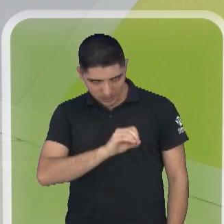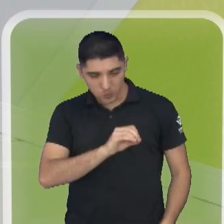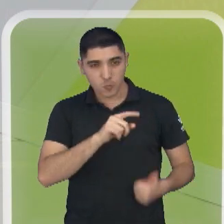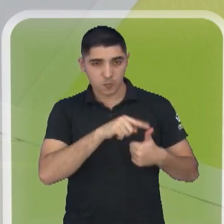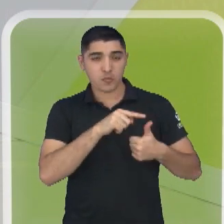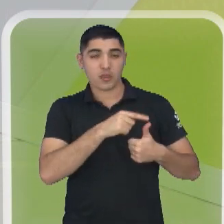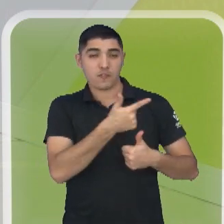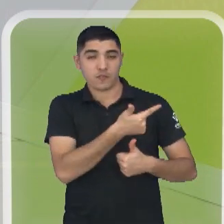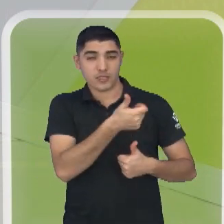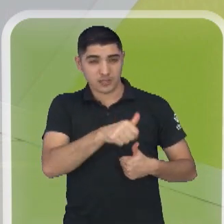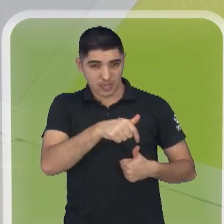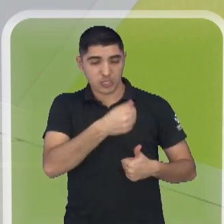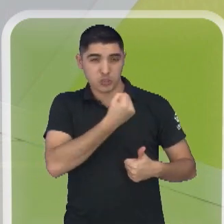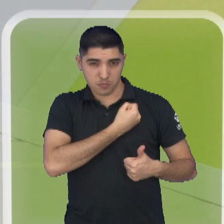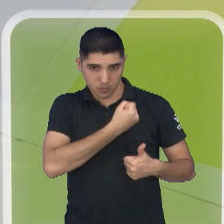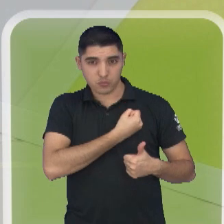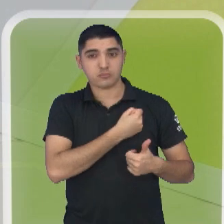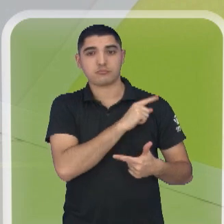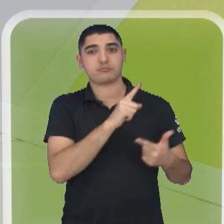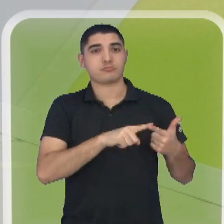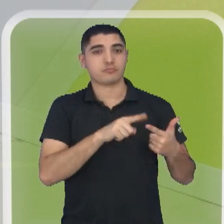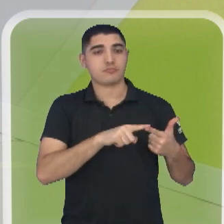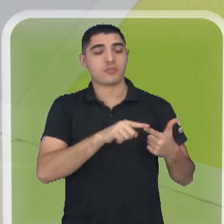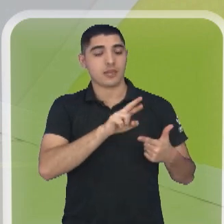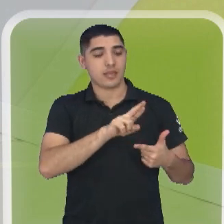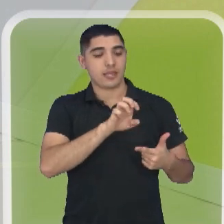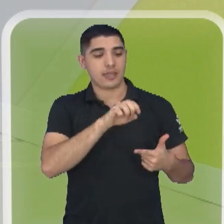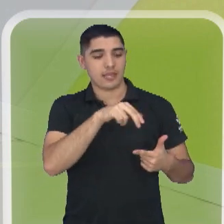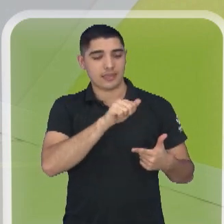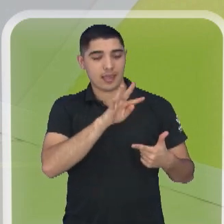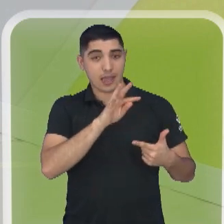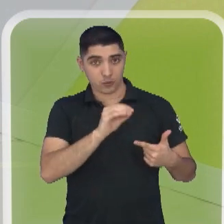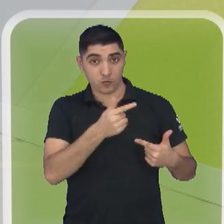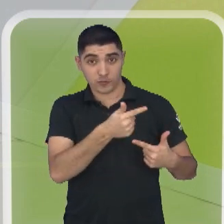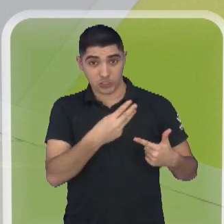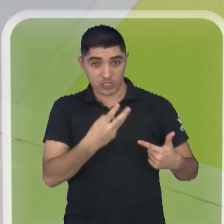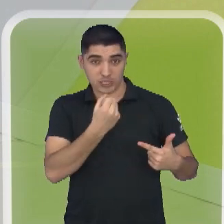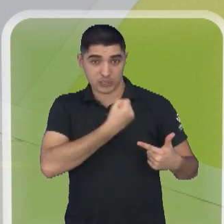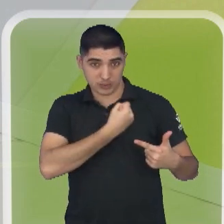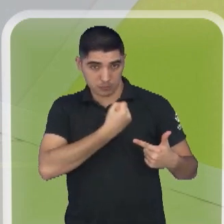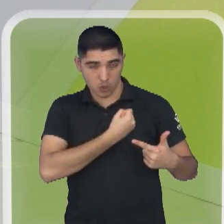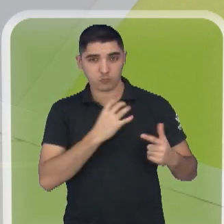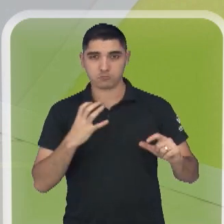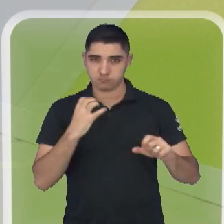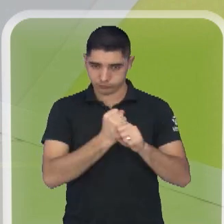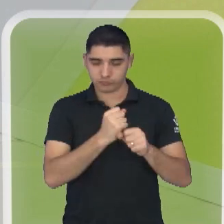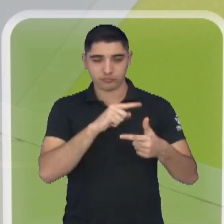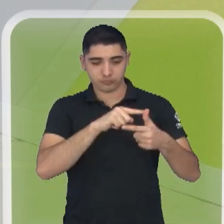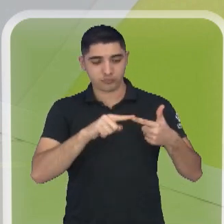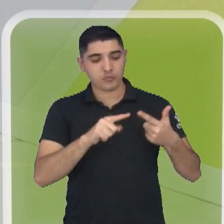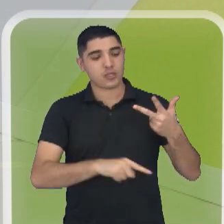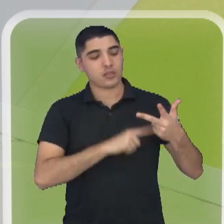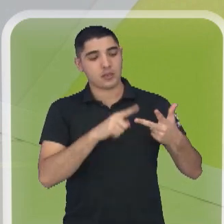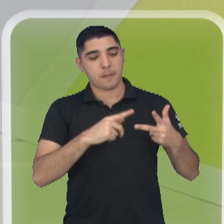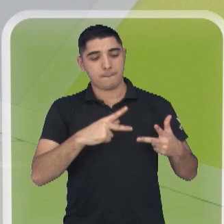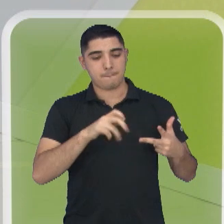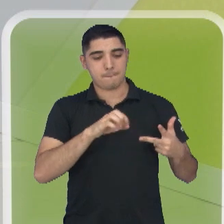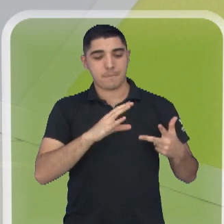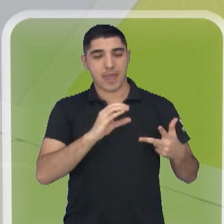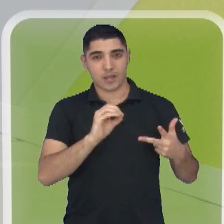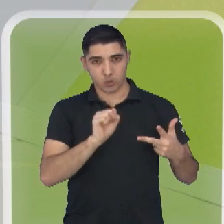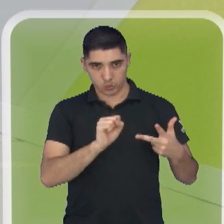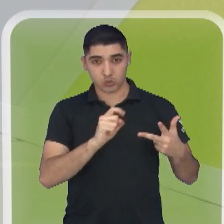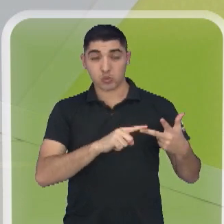10 assistências, double-double para ele também. Seguido pelo Renato Carbonari, 23 pontos, 5 rebotes, 3 assistências. E o Pecos,